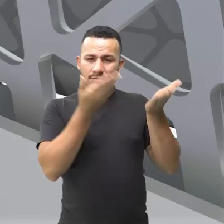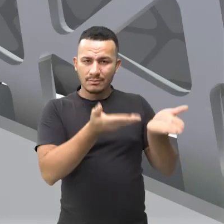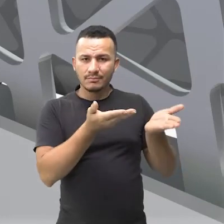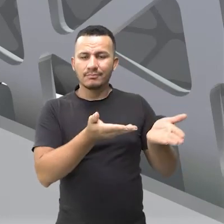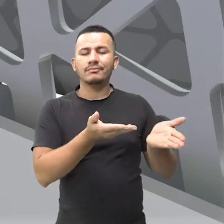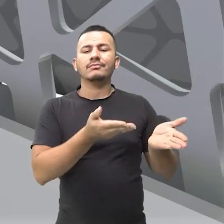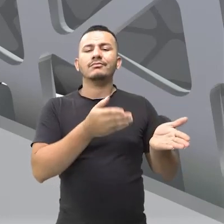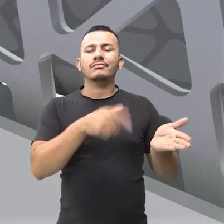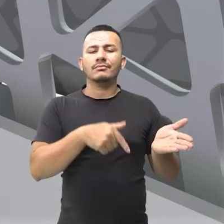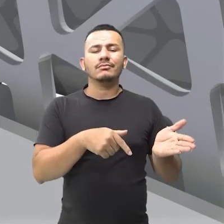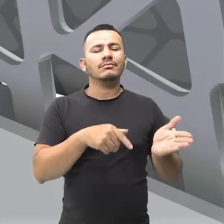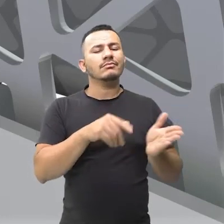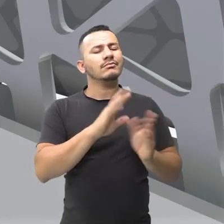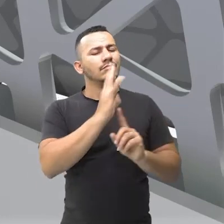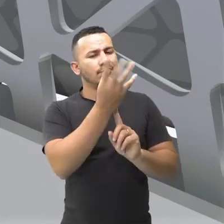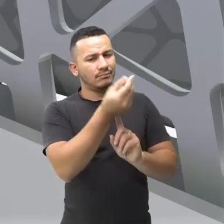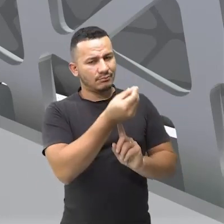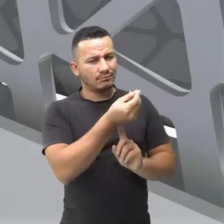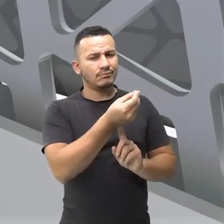também